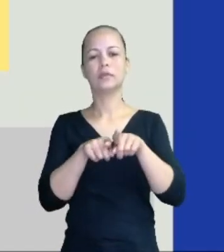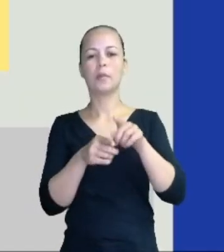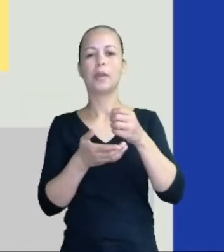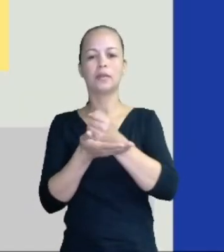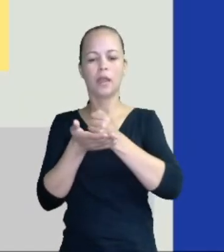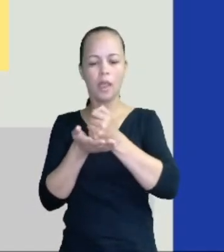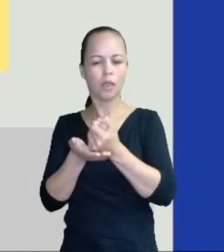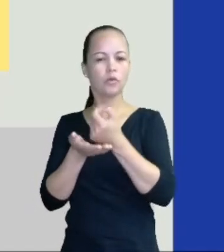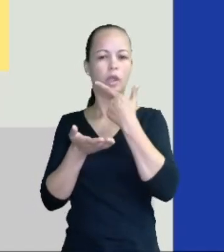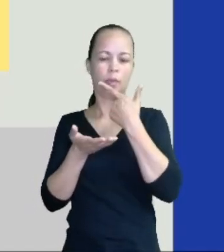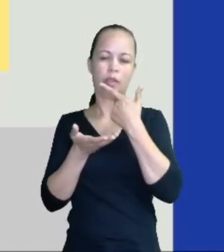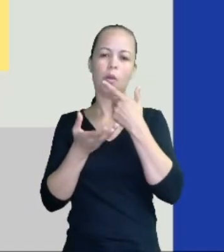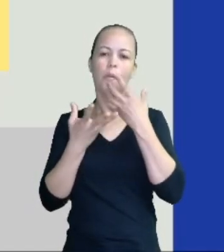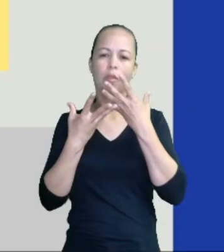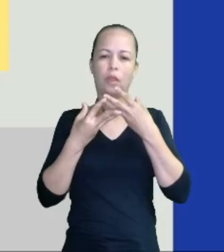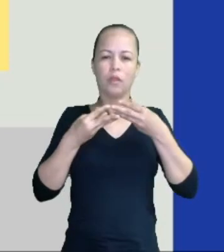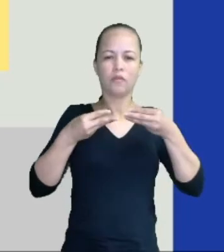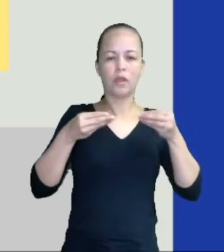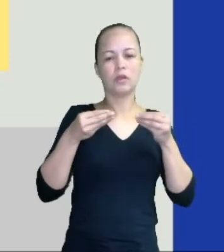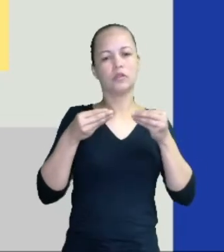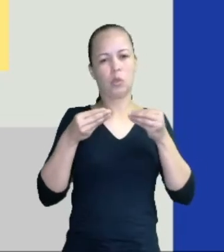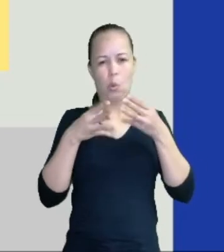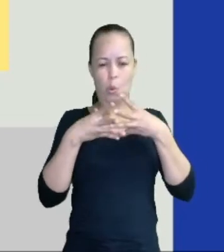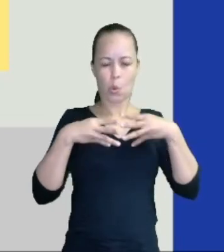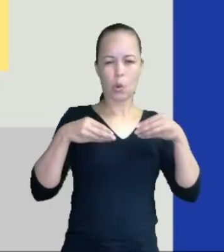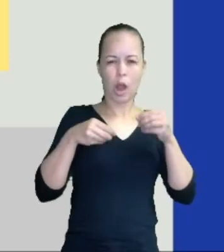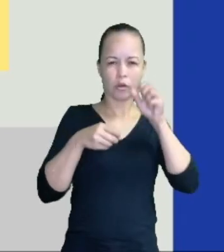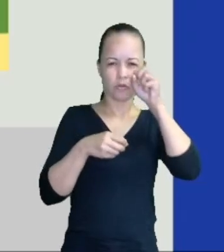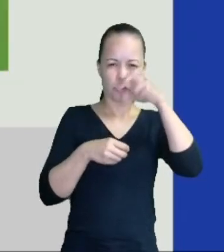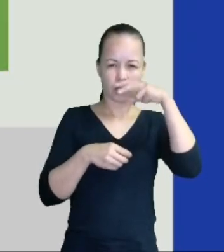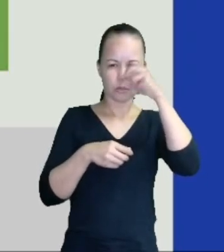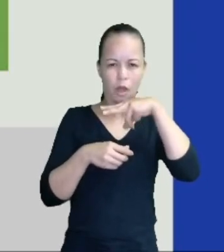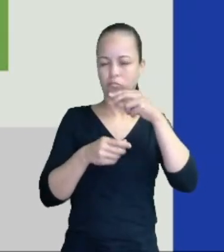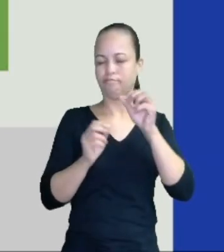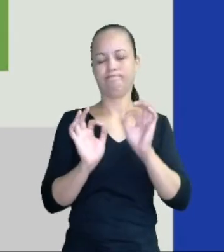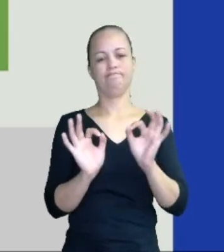aliviar os sintomas, mas não podem nos curar de uma infecção viral.